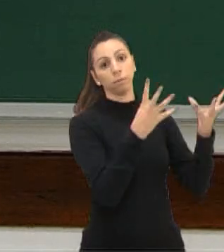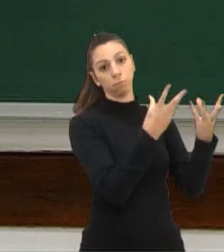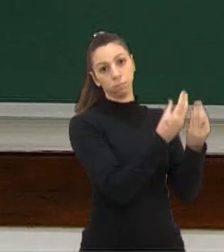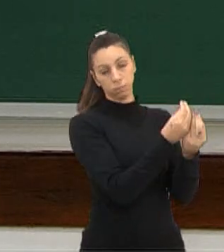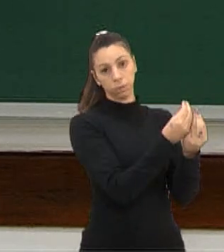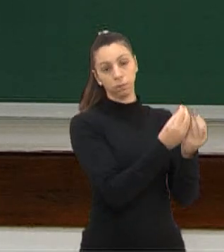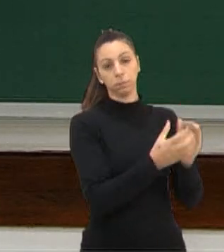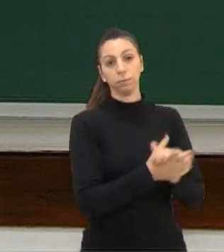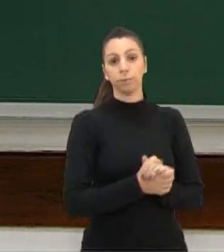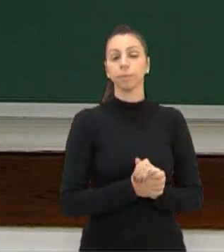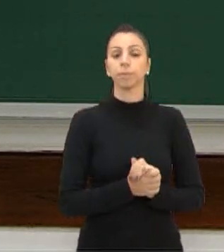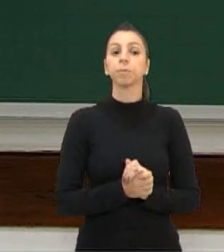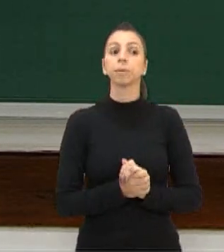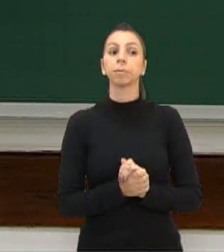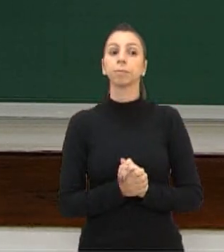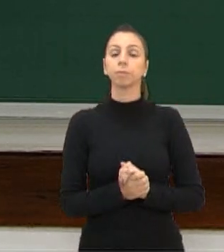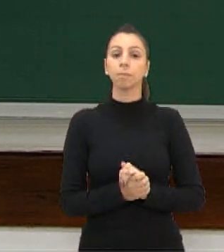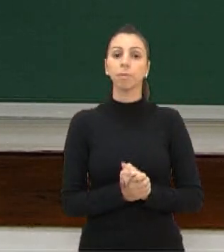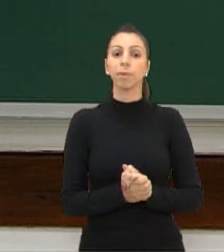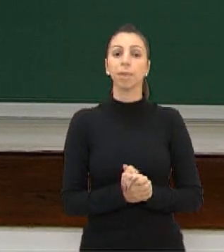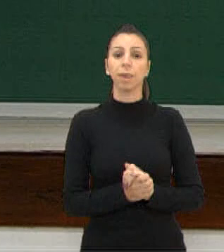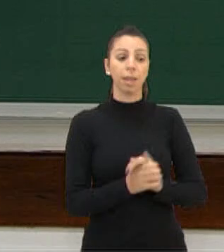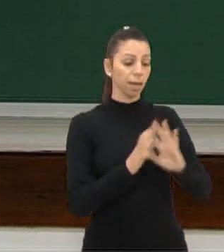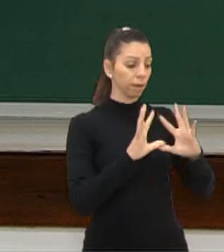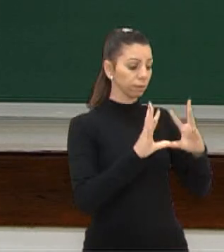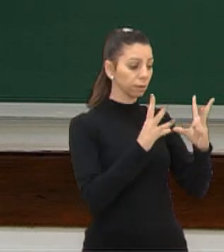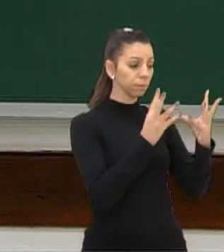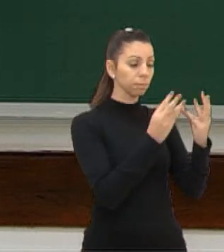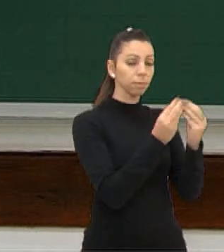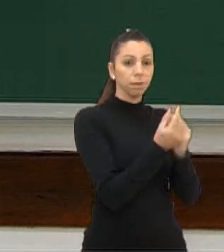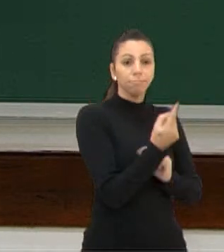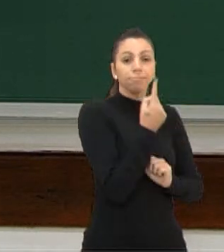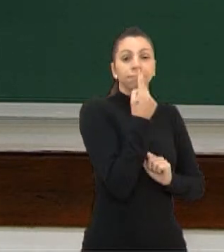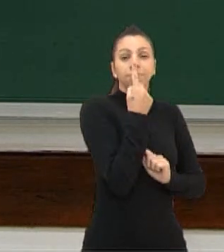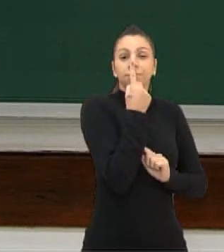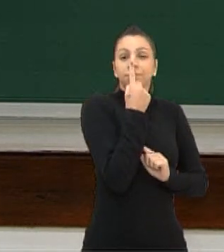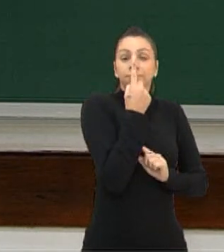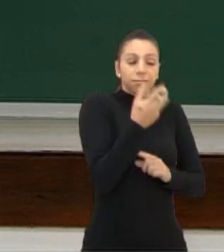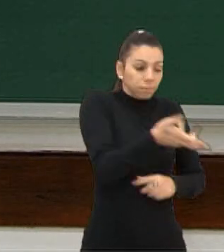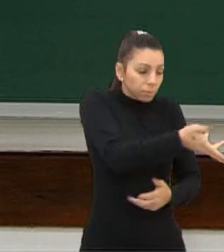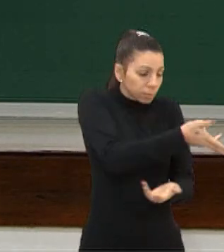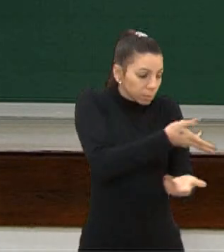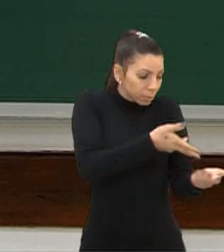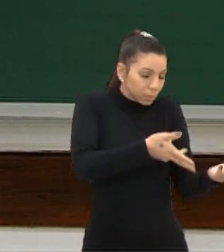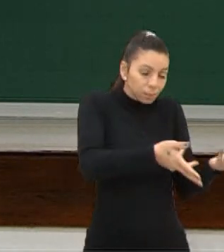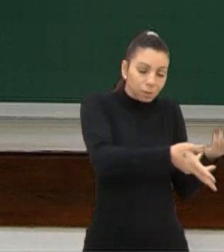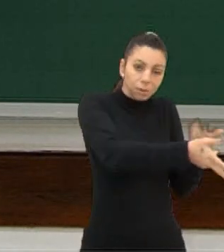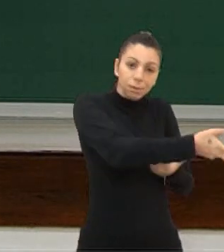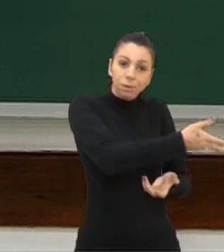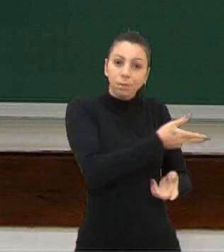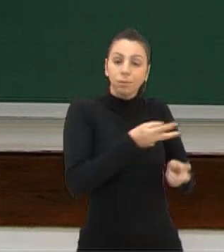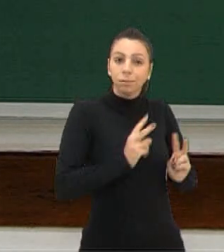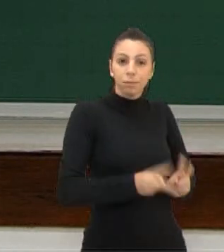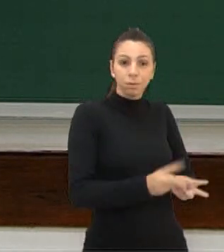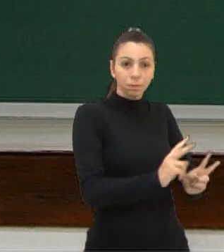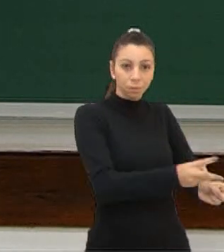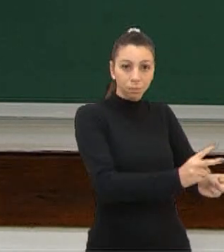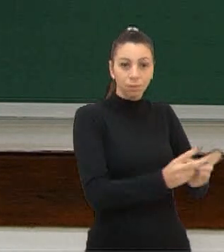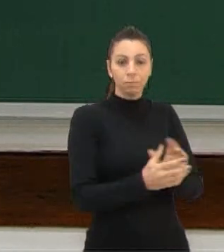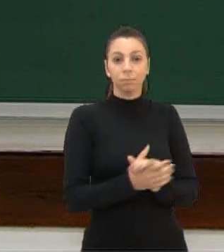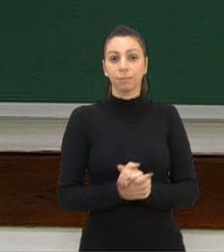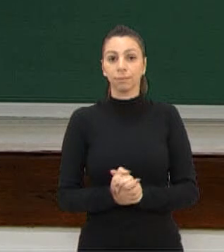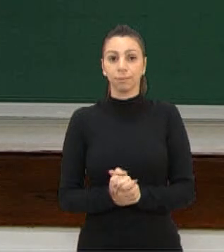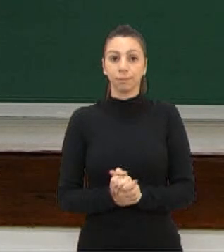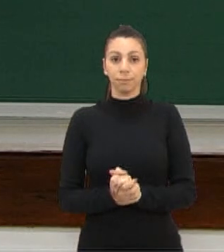Tá? É o que vai envolver, de fato, essa proximidade, essa interação mais contínua.